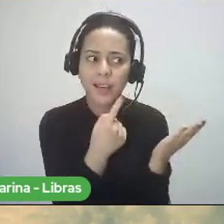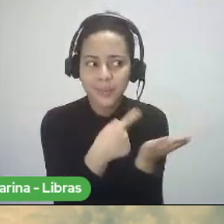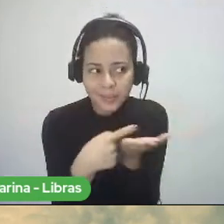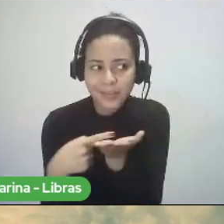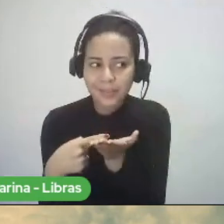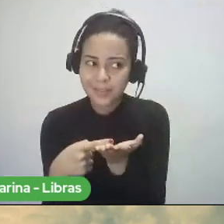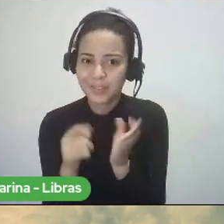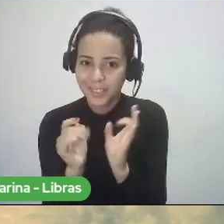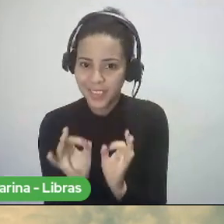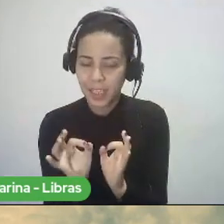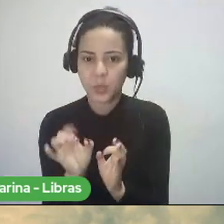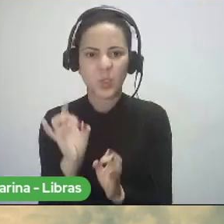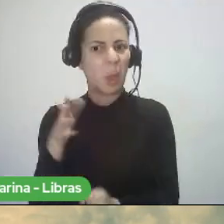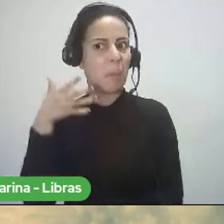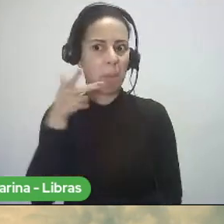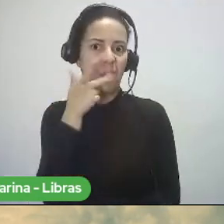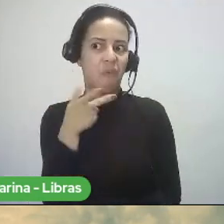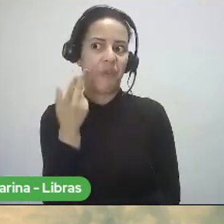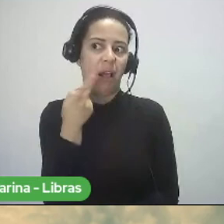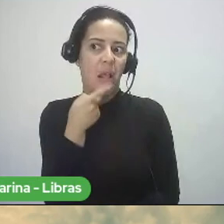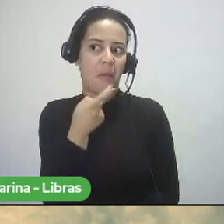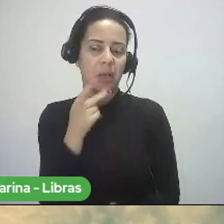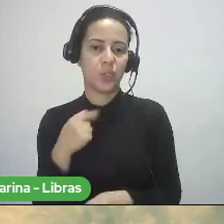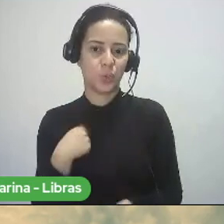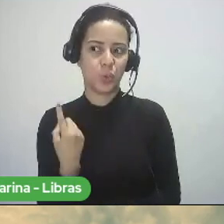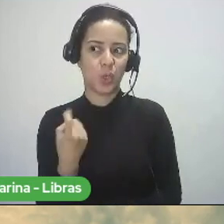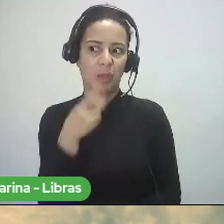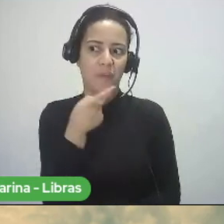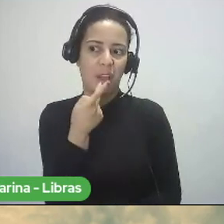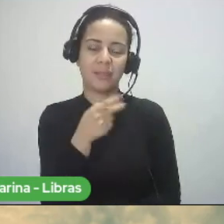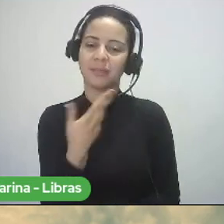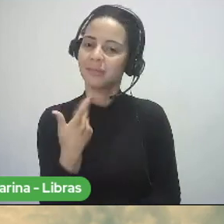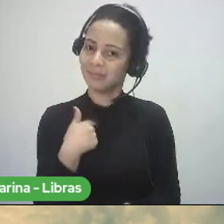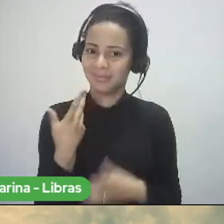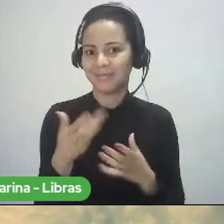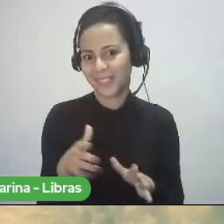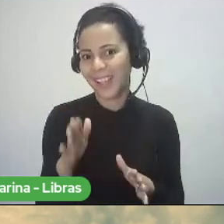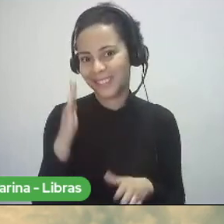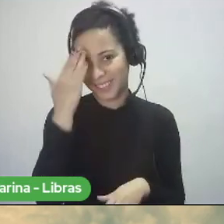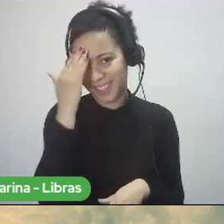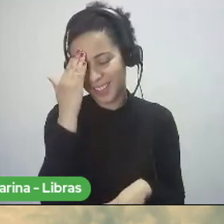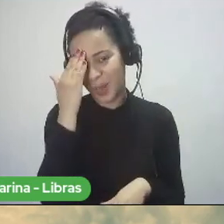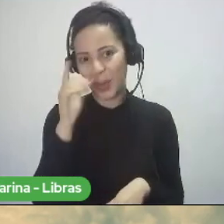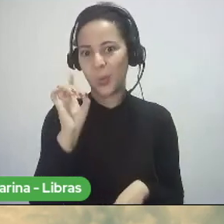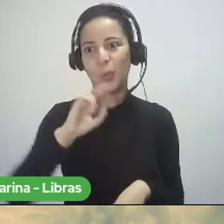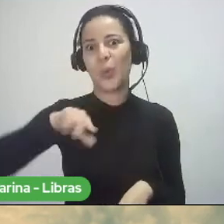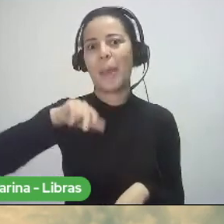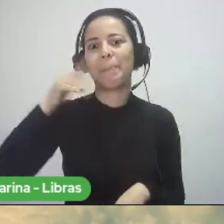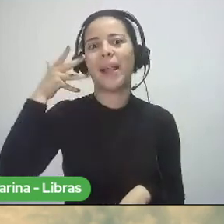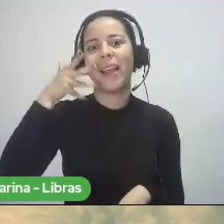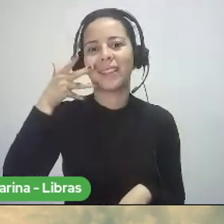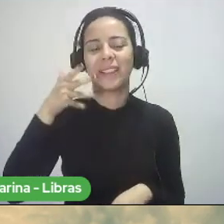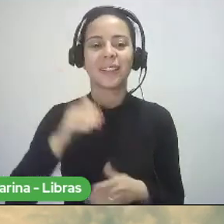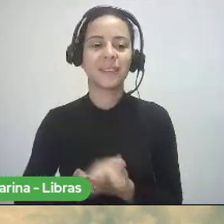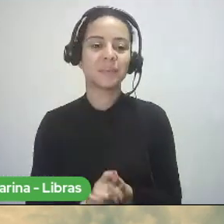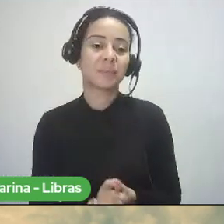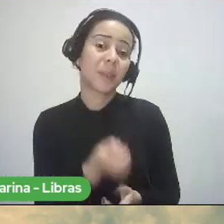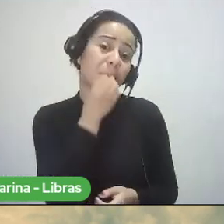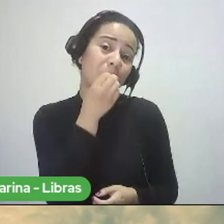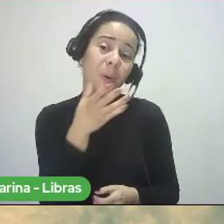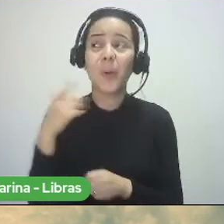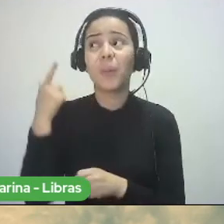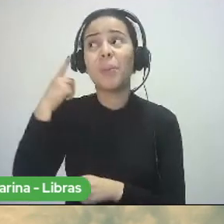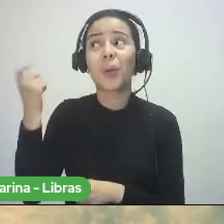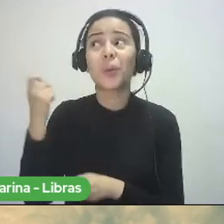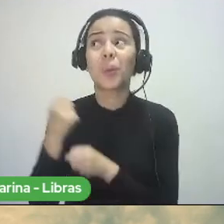palestra. E, Gabi, agora, finalmente, quando a gente terminou, finalmente a obra parou também e a gente